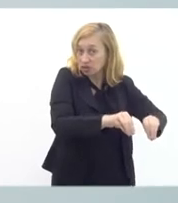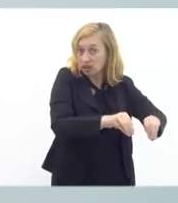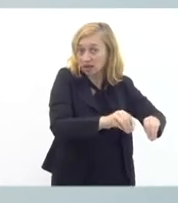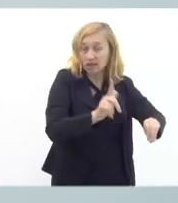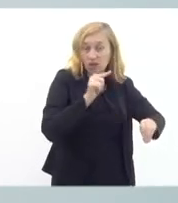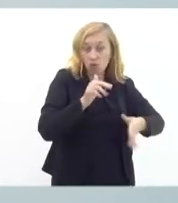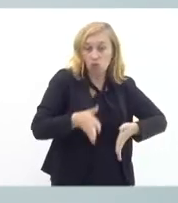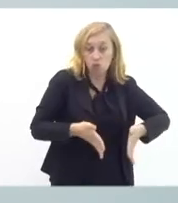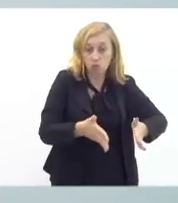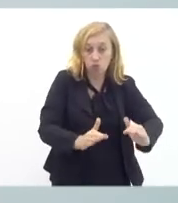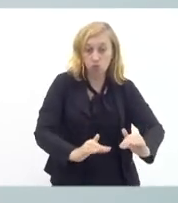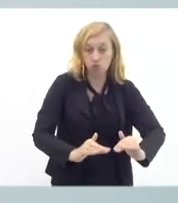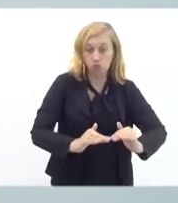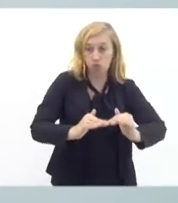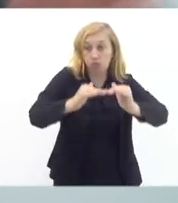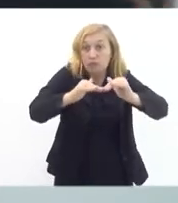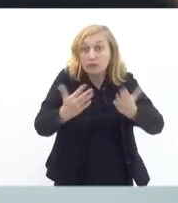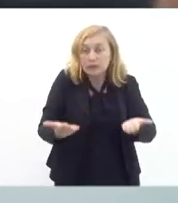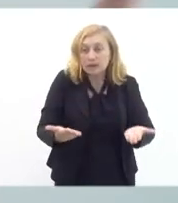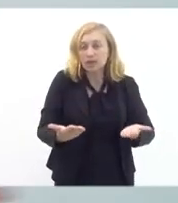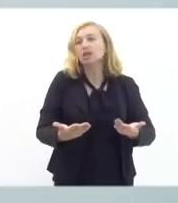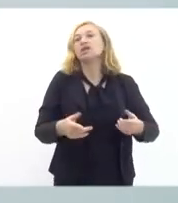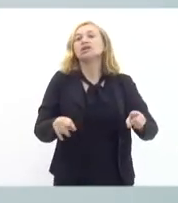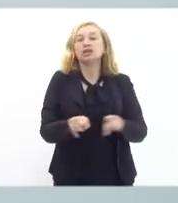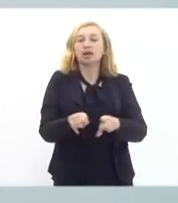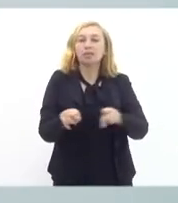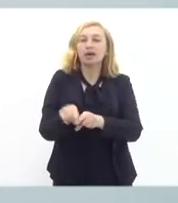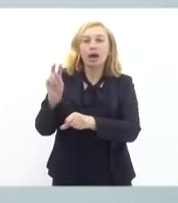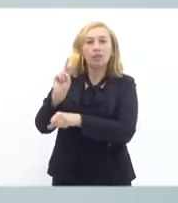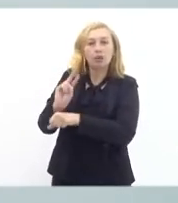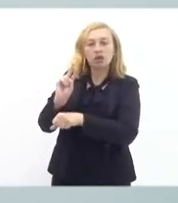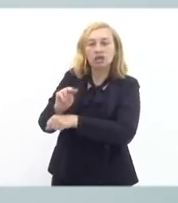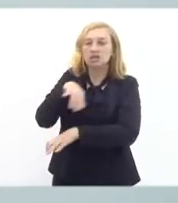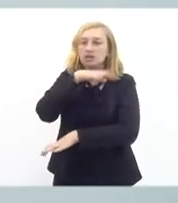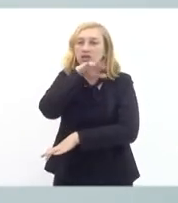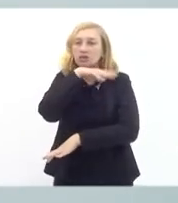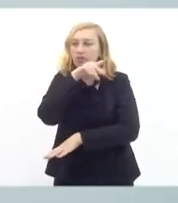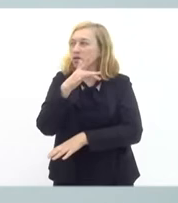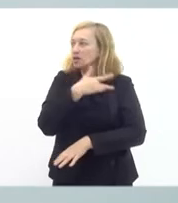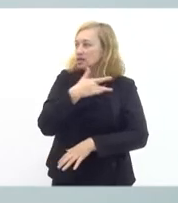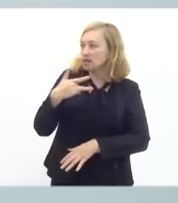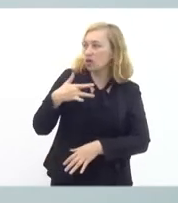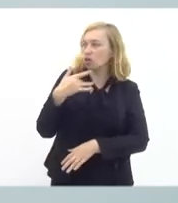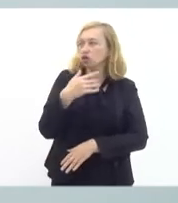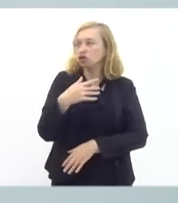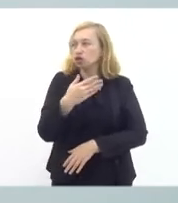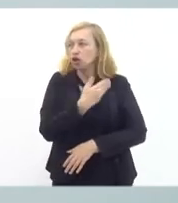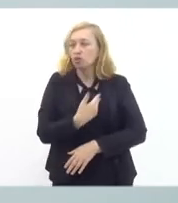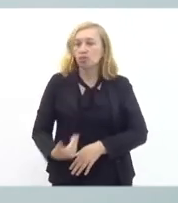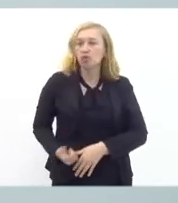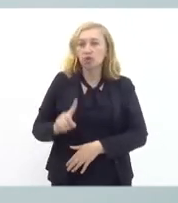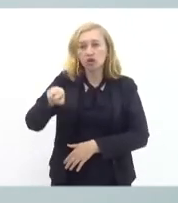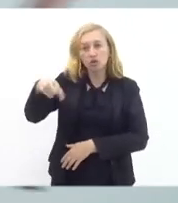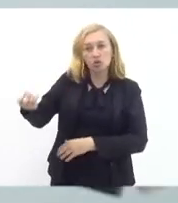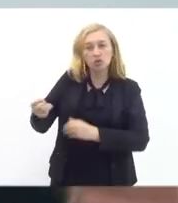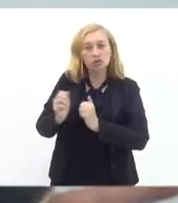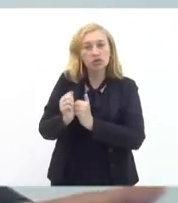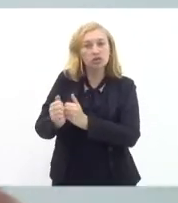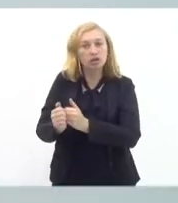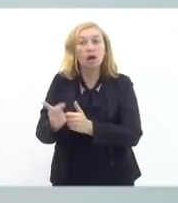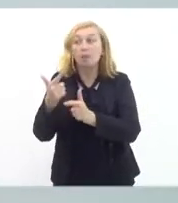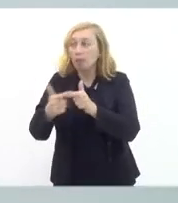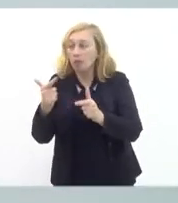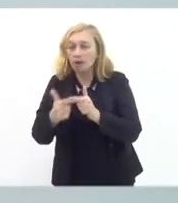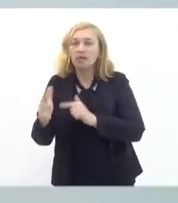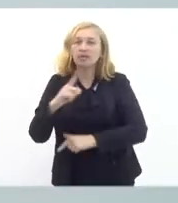entupidas, a parte de proteção animal, saúde pública, todos os outros segmentos que a gente tem